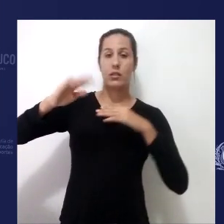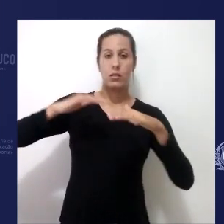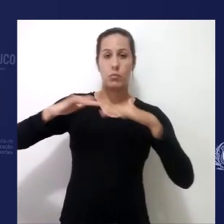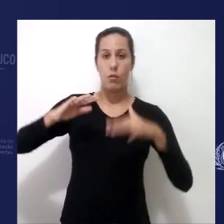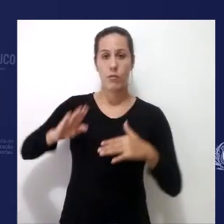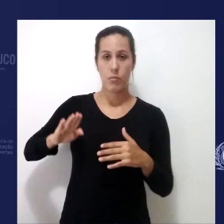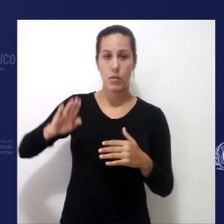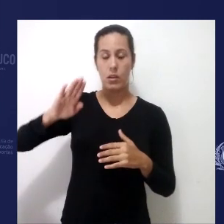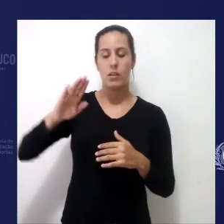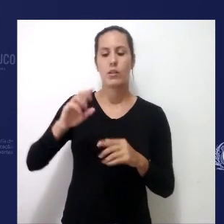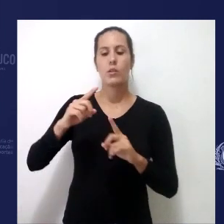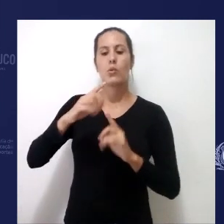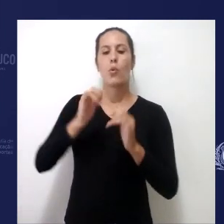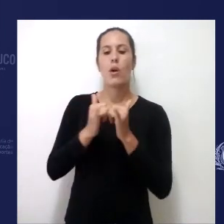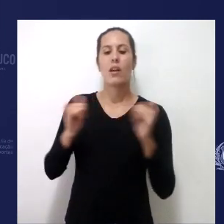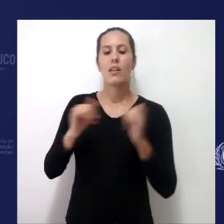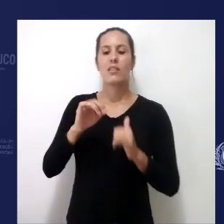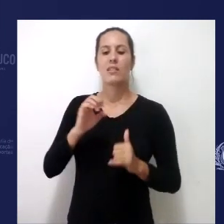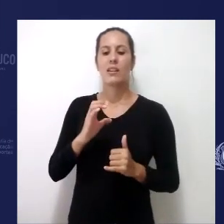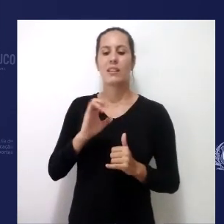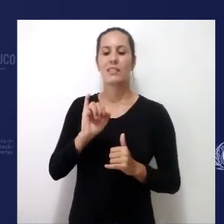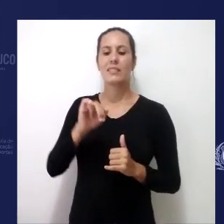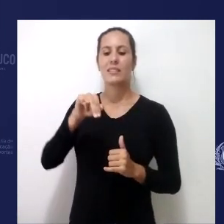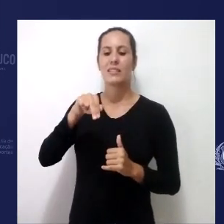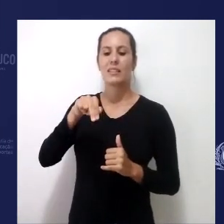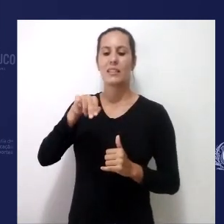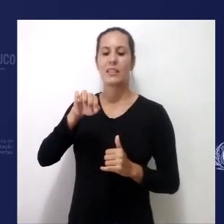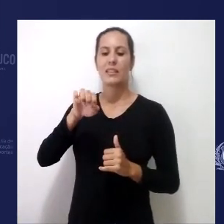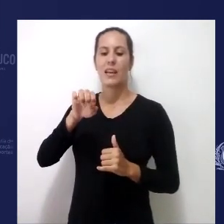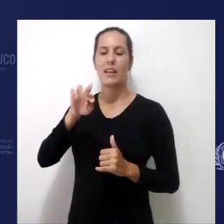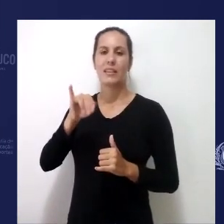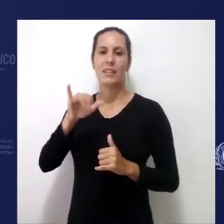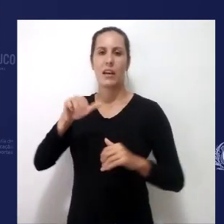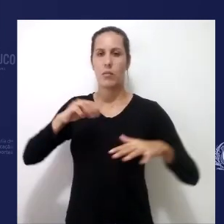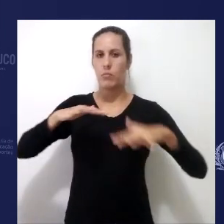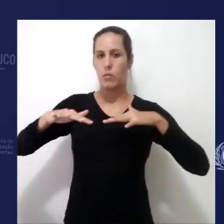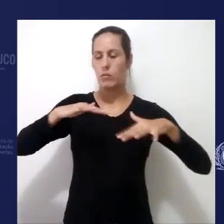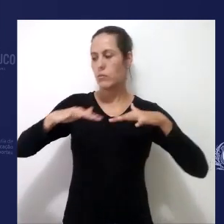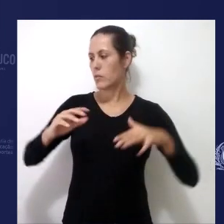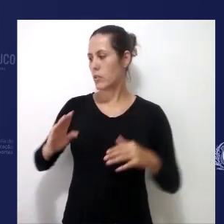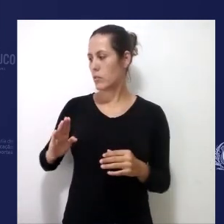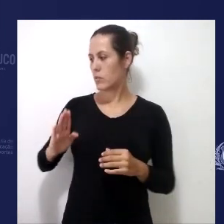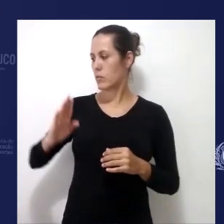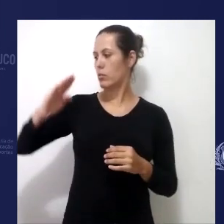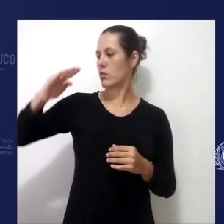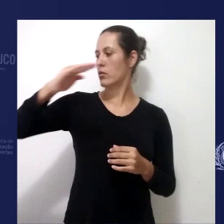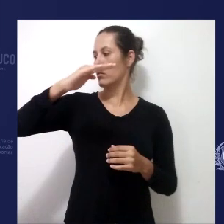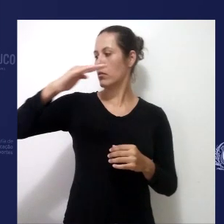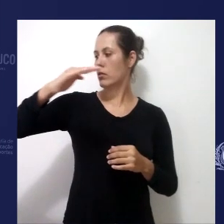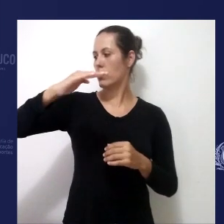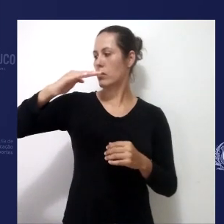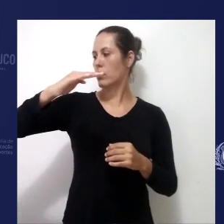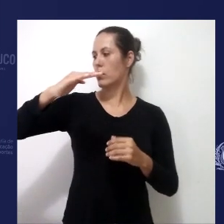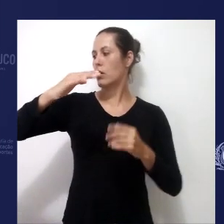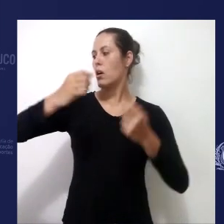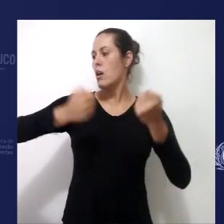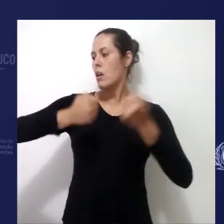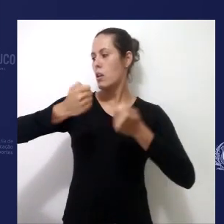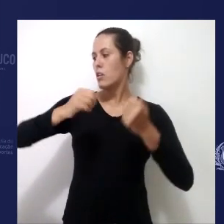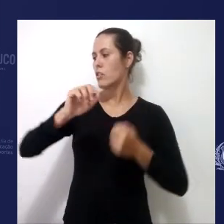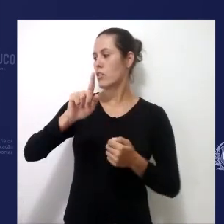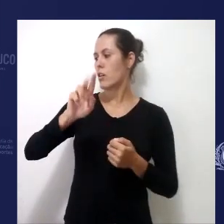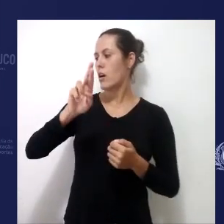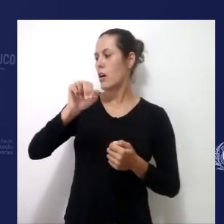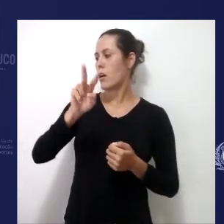gravitacional, produzindo depois outra energia cinética. Então, de acordo com a conservação de energia, a